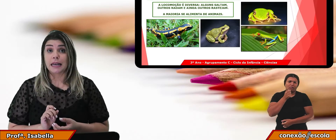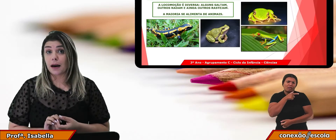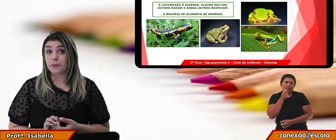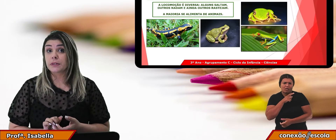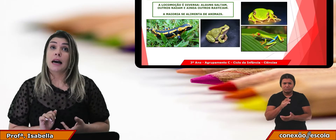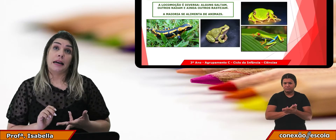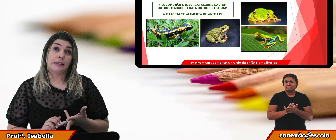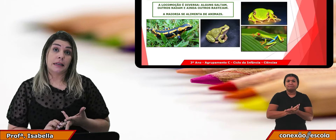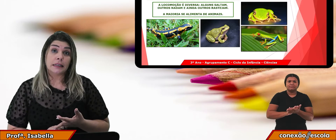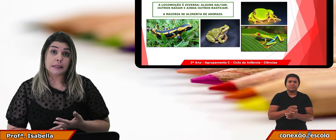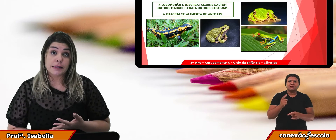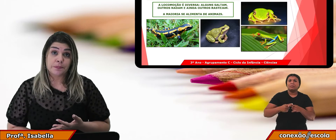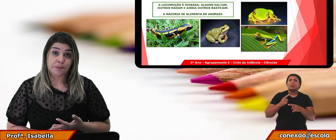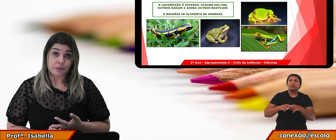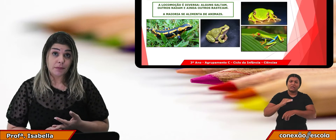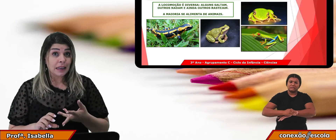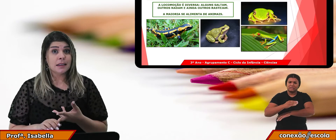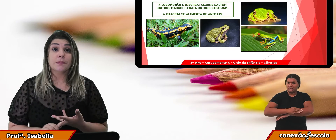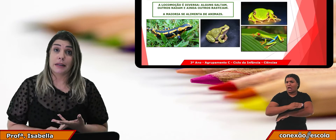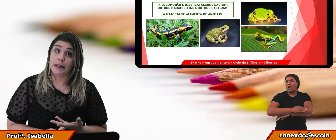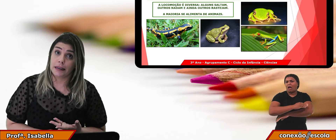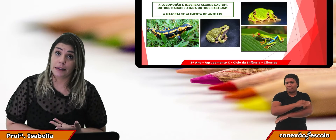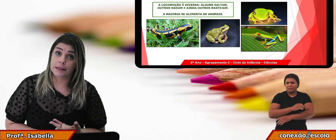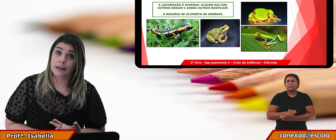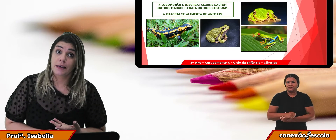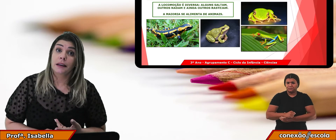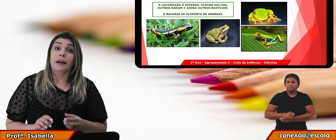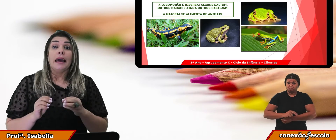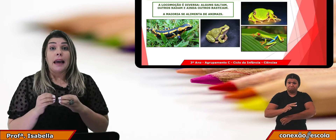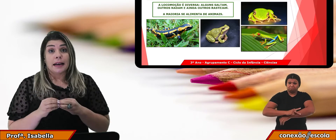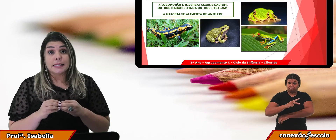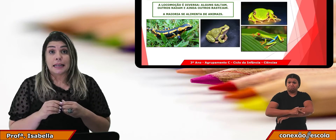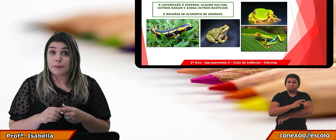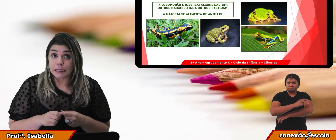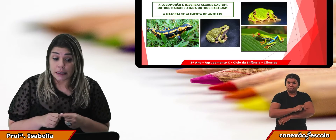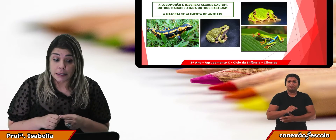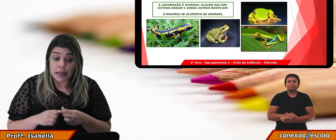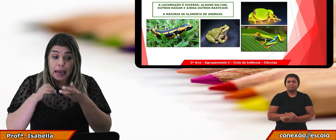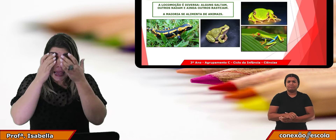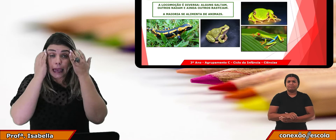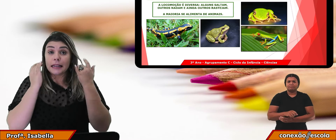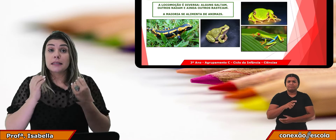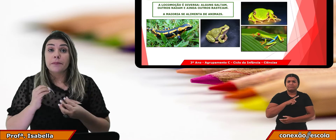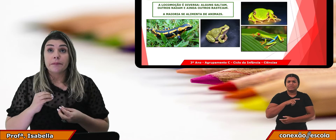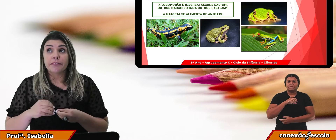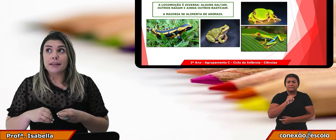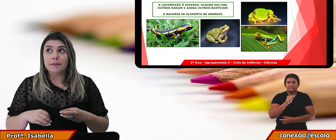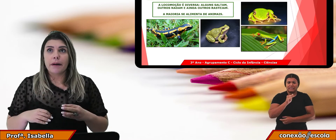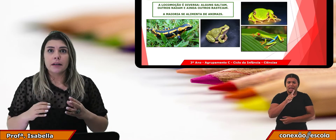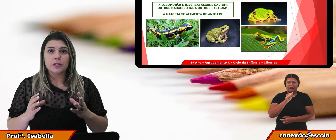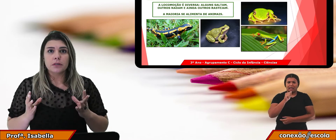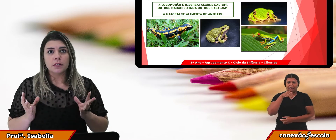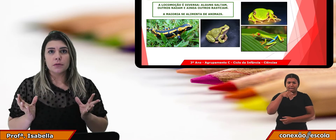os sapos, as rãs, as pererecas, as salamandras, eles